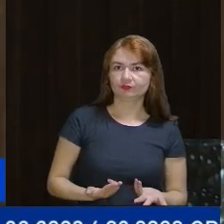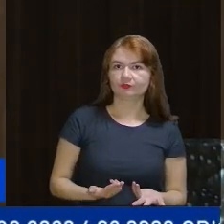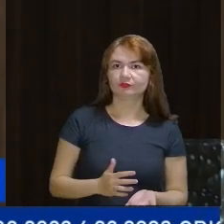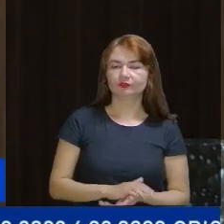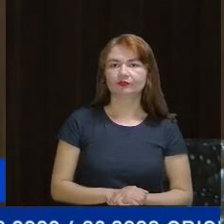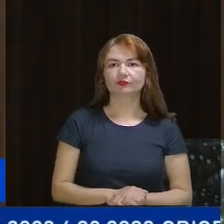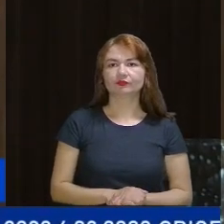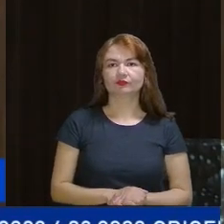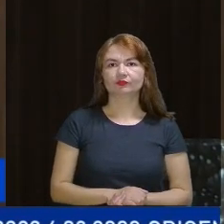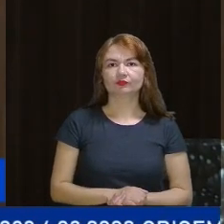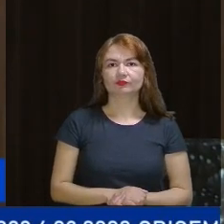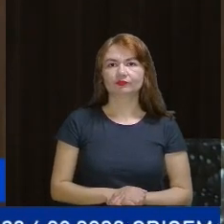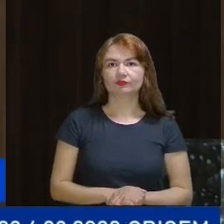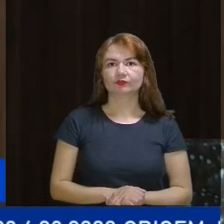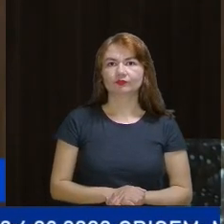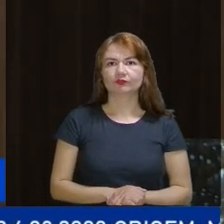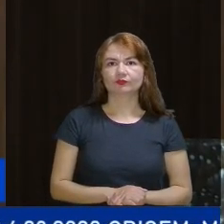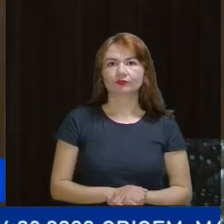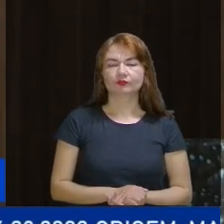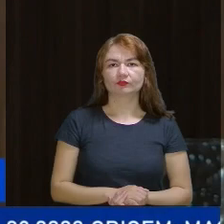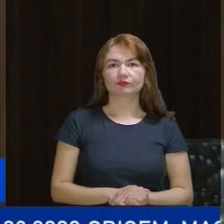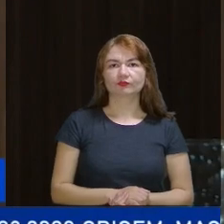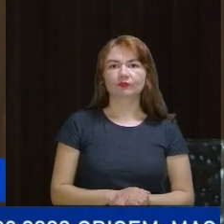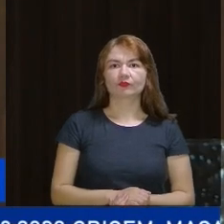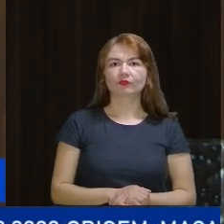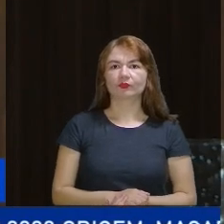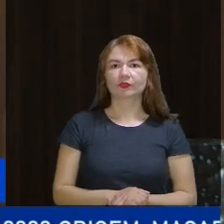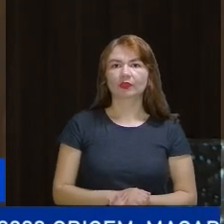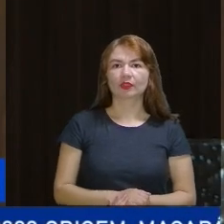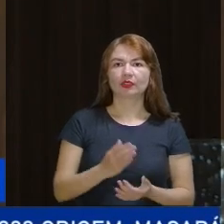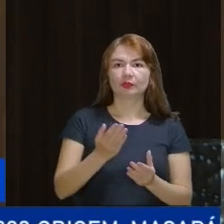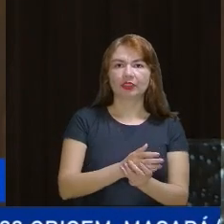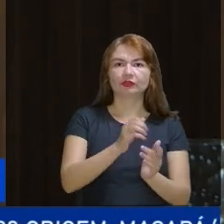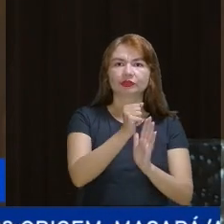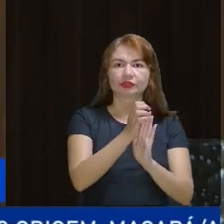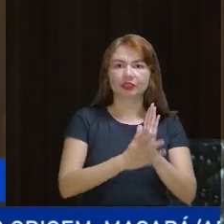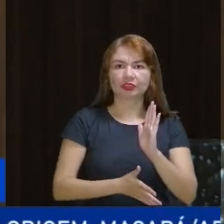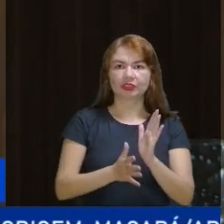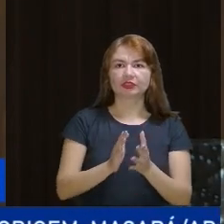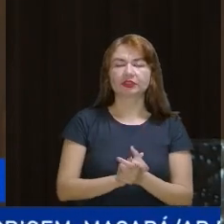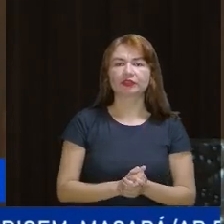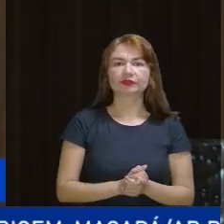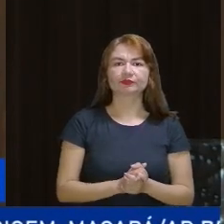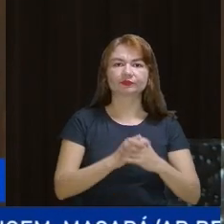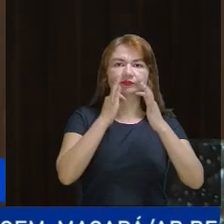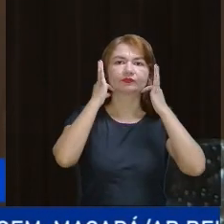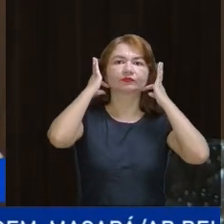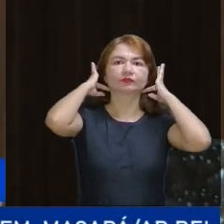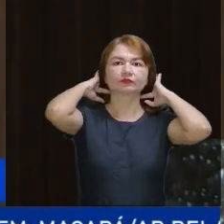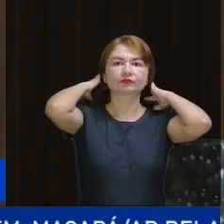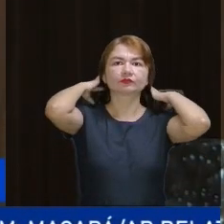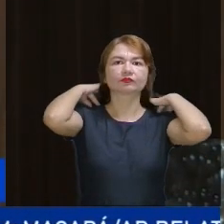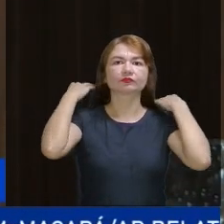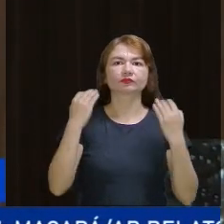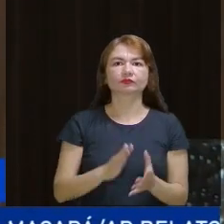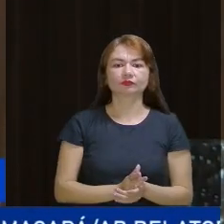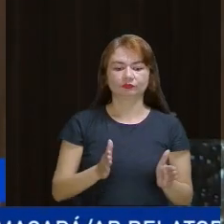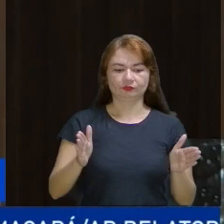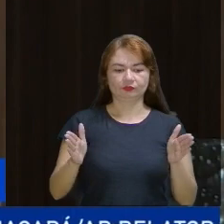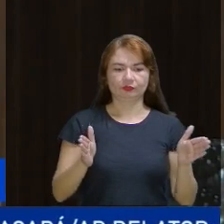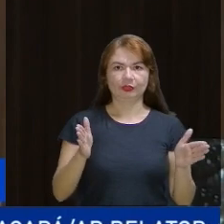sequer opera os efeitos secundários dos embargos e o prazo recursal sequer é